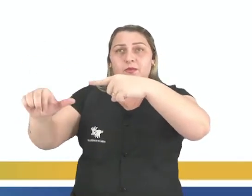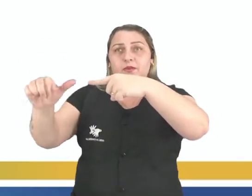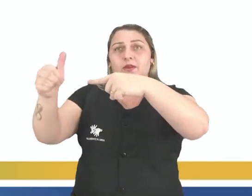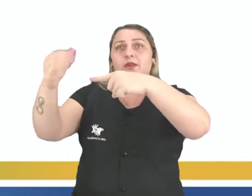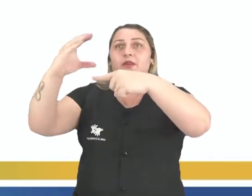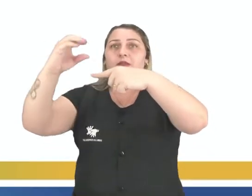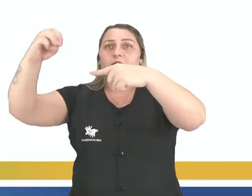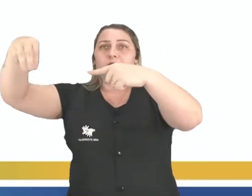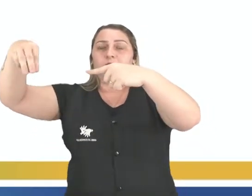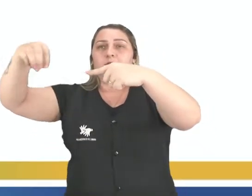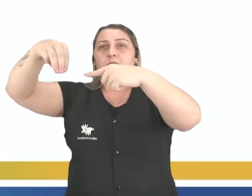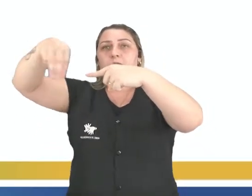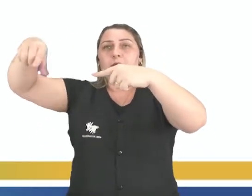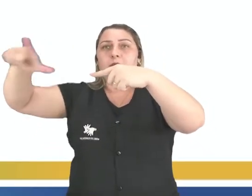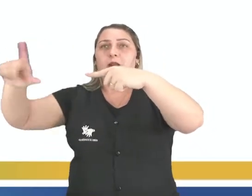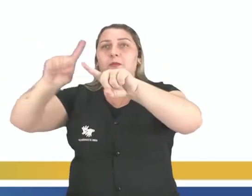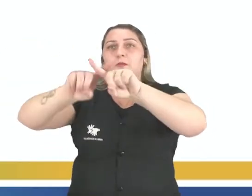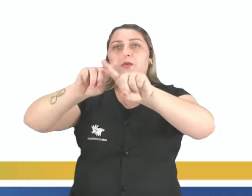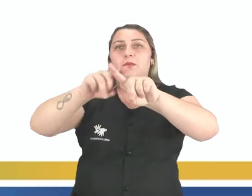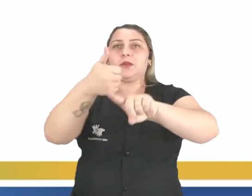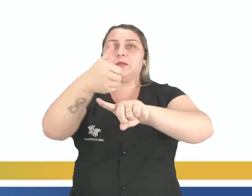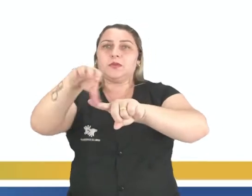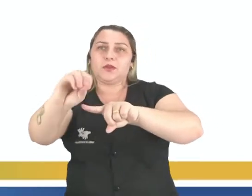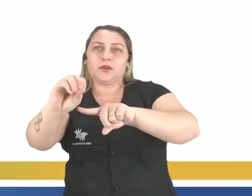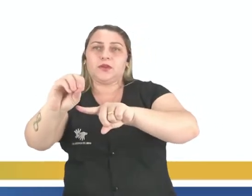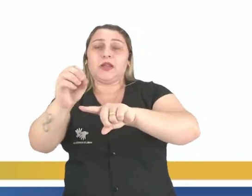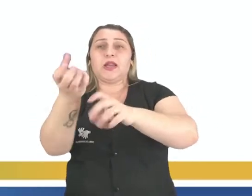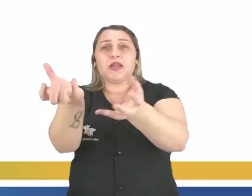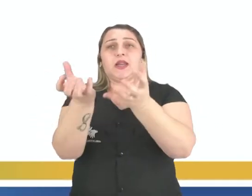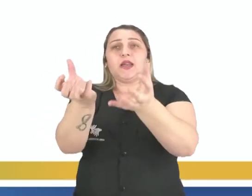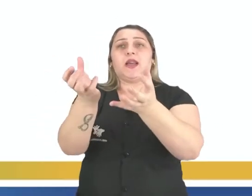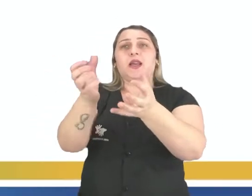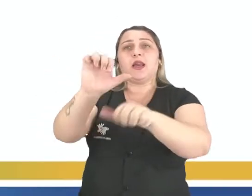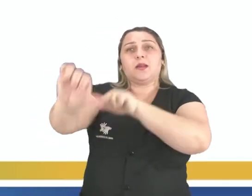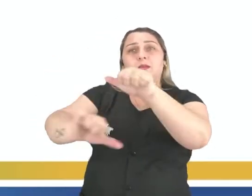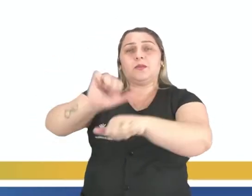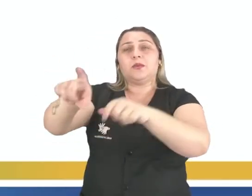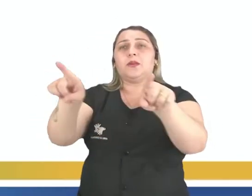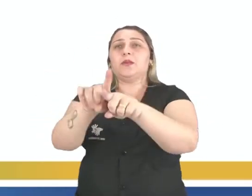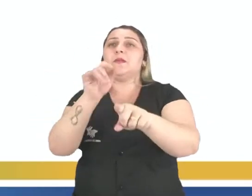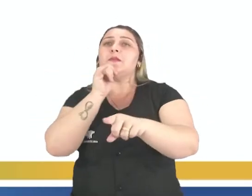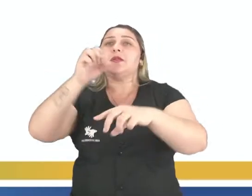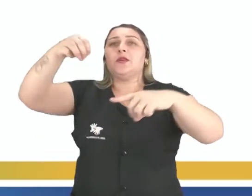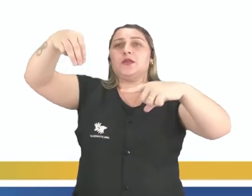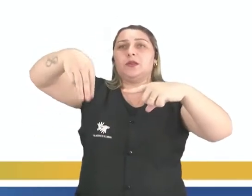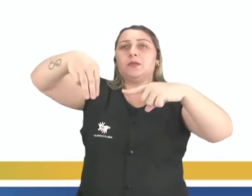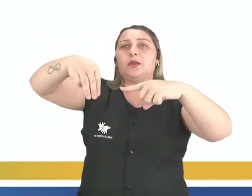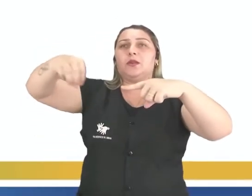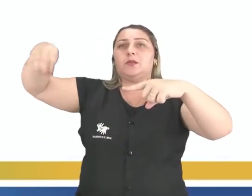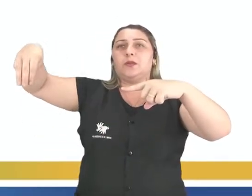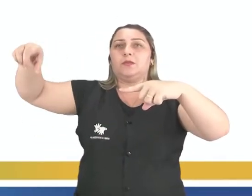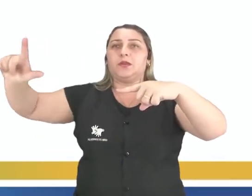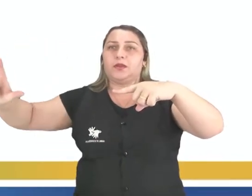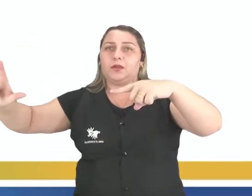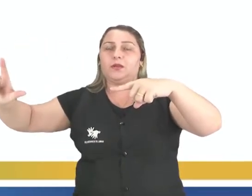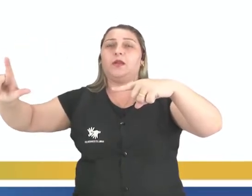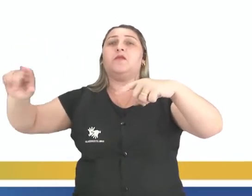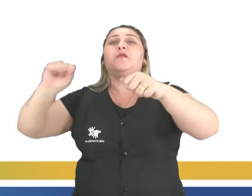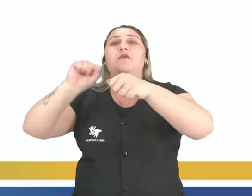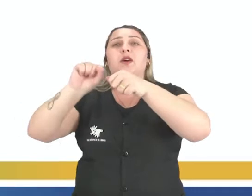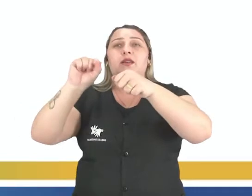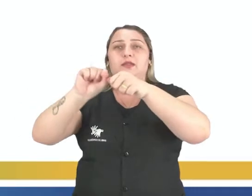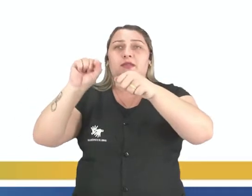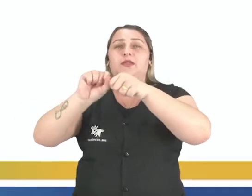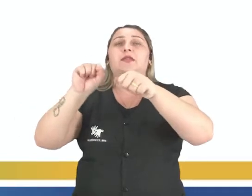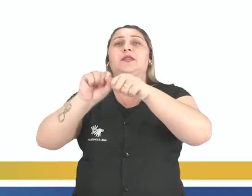de centímetro para milímetro, eu multiplico por 10. Se eu quero converter, por exemplo, de metro para milímetro, eu tenho que fazer